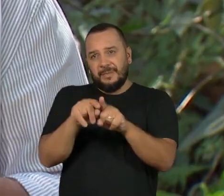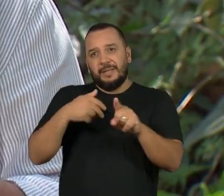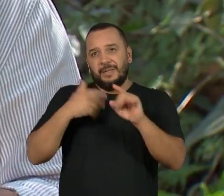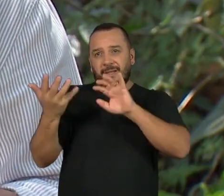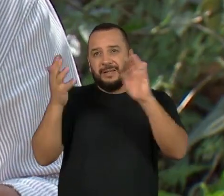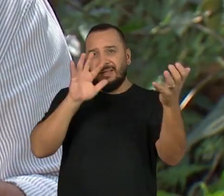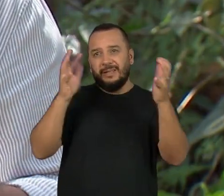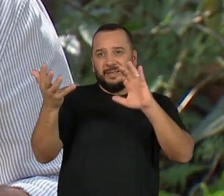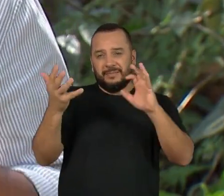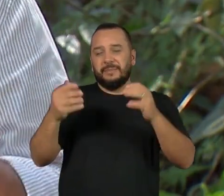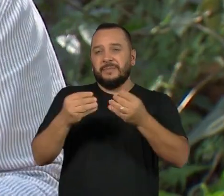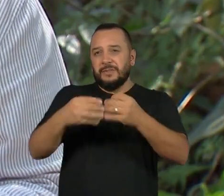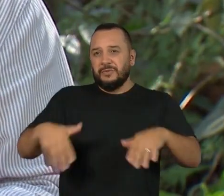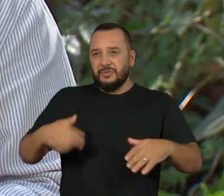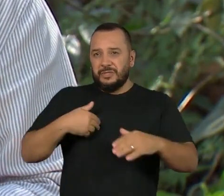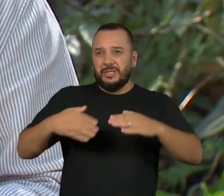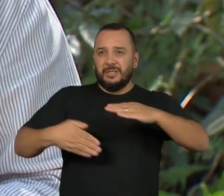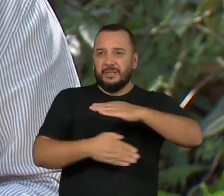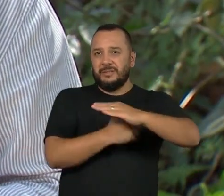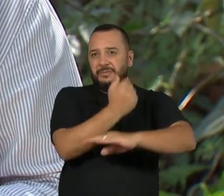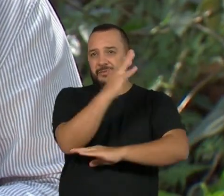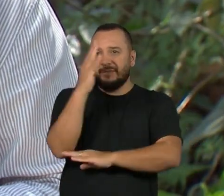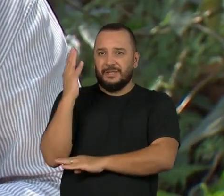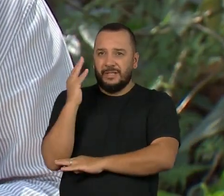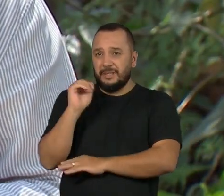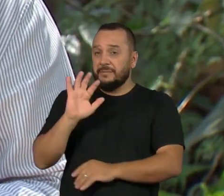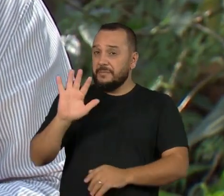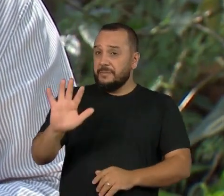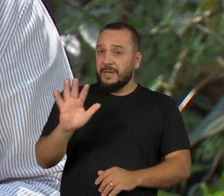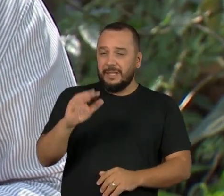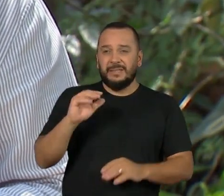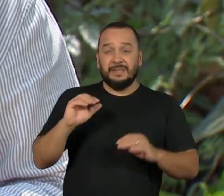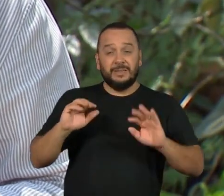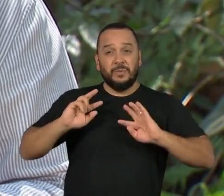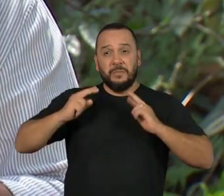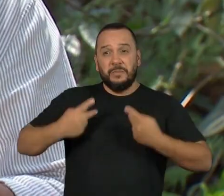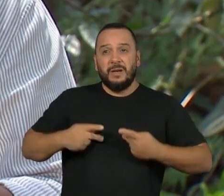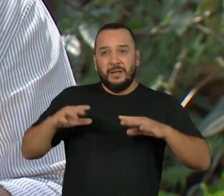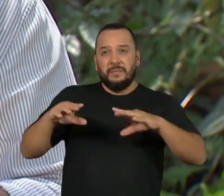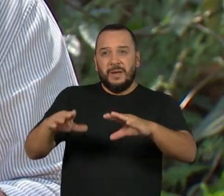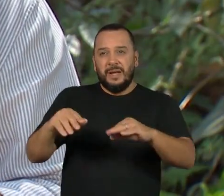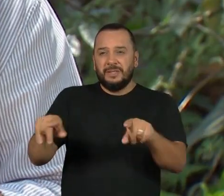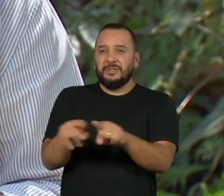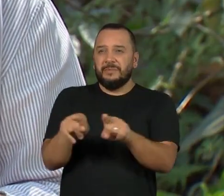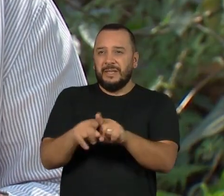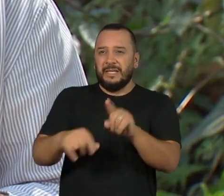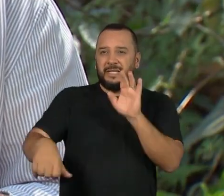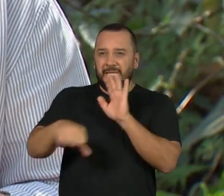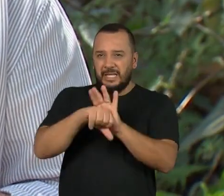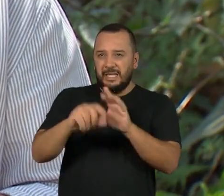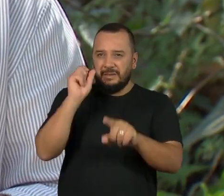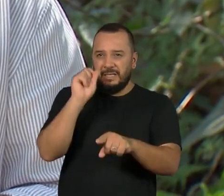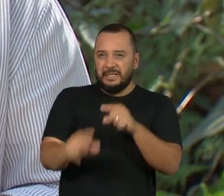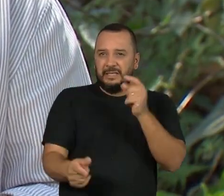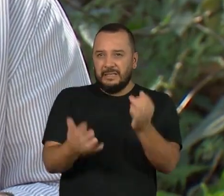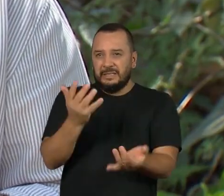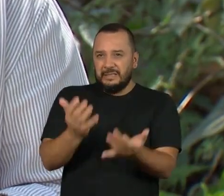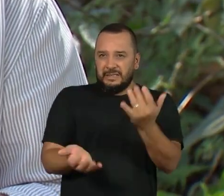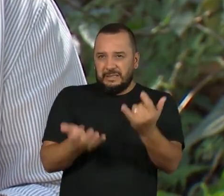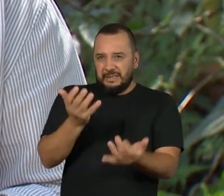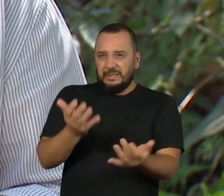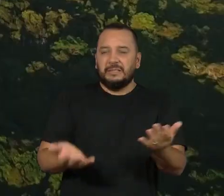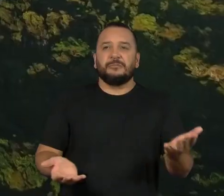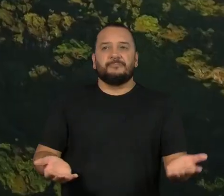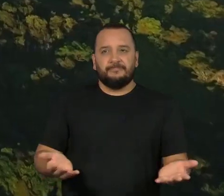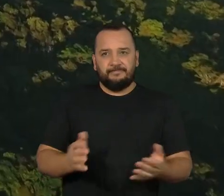biodiversidade. No entanto, ela é intensificada quando você tem ações humanas, criminosas, muitas delas, com a intensificação